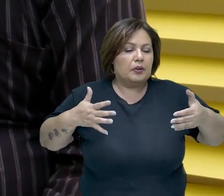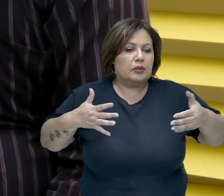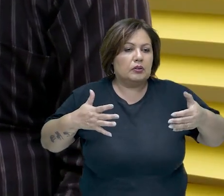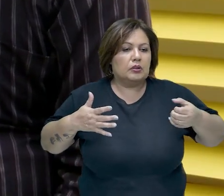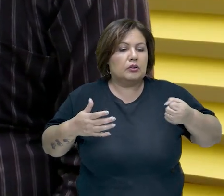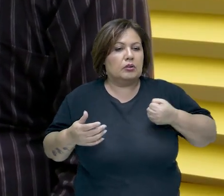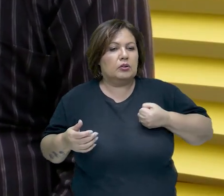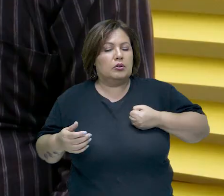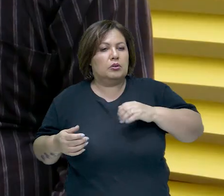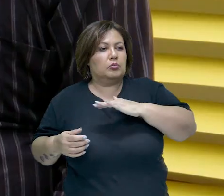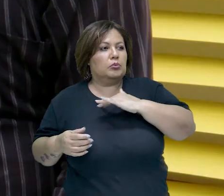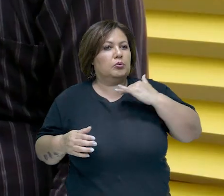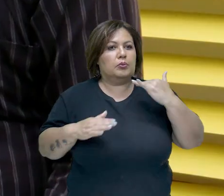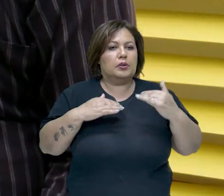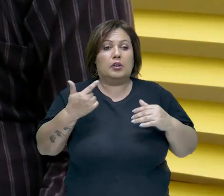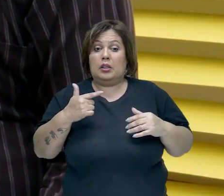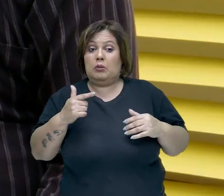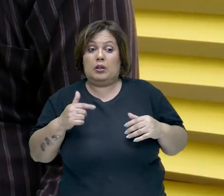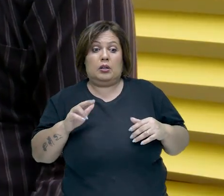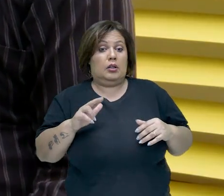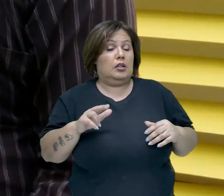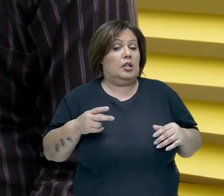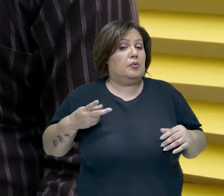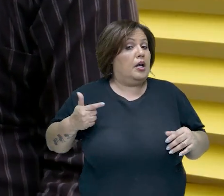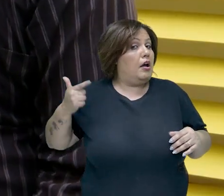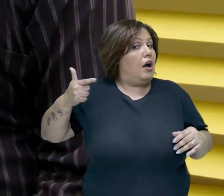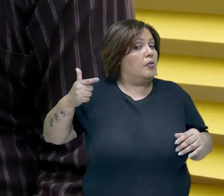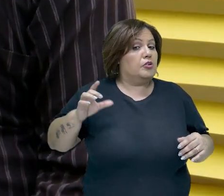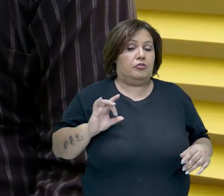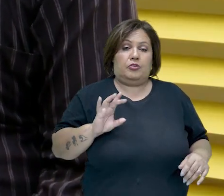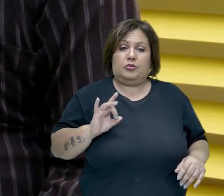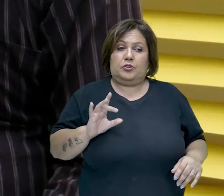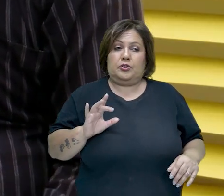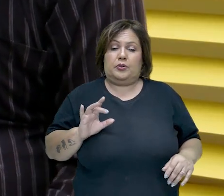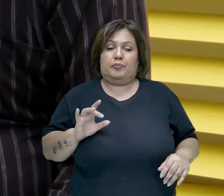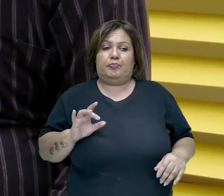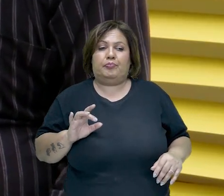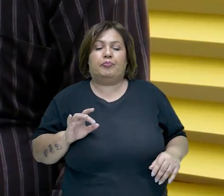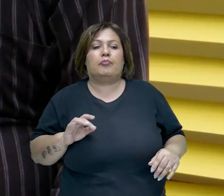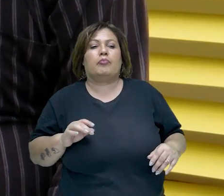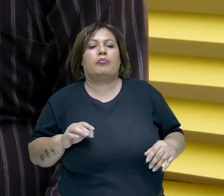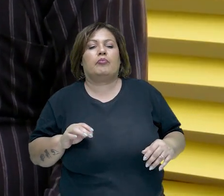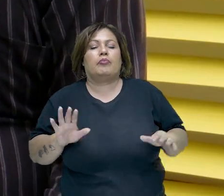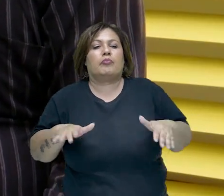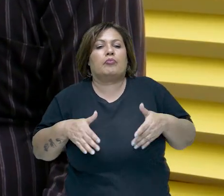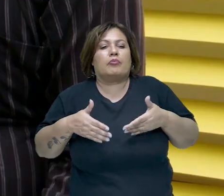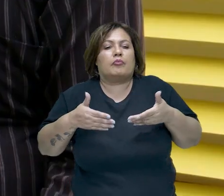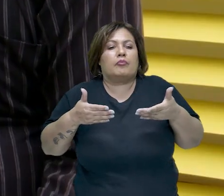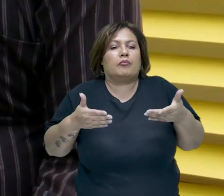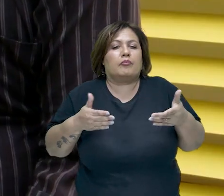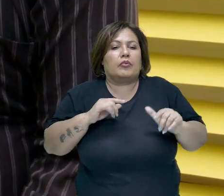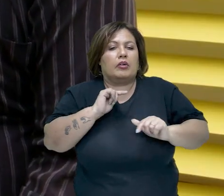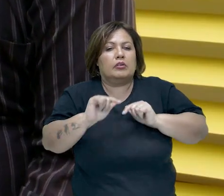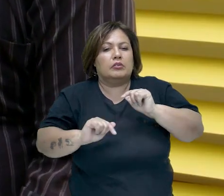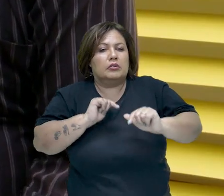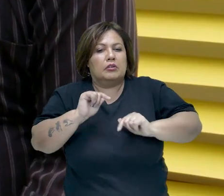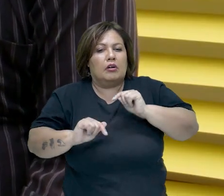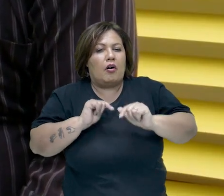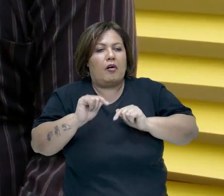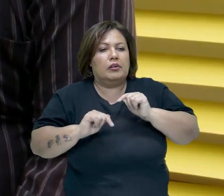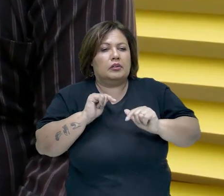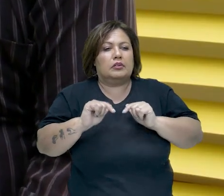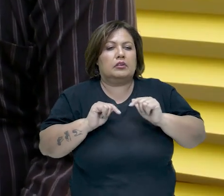assustadoramente, e nem sempre é arma de fogo, né, que é o foco nosso aqui. e